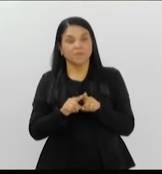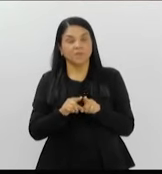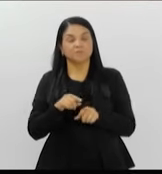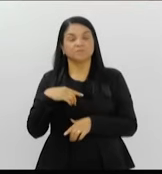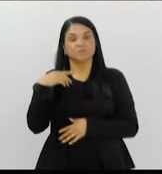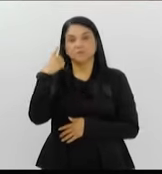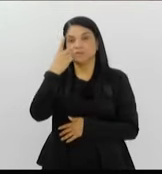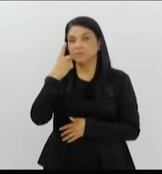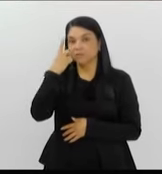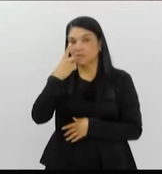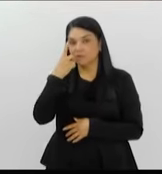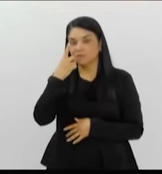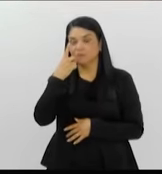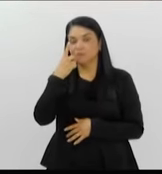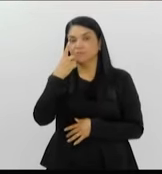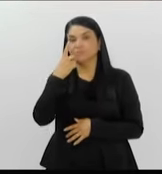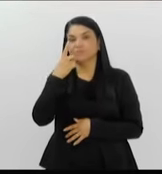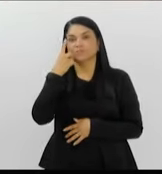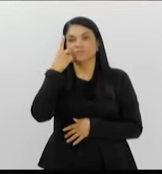deputado já foi